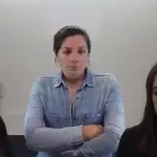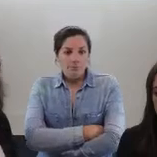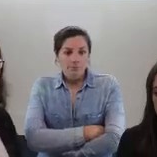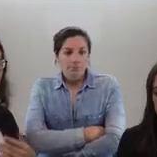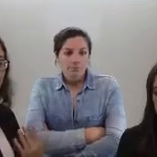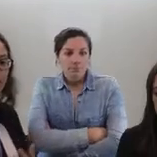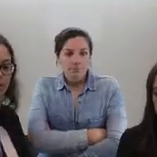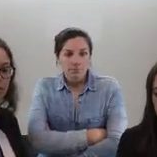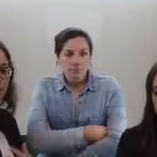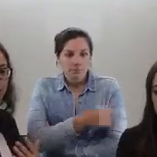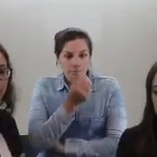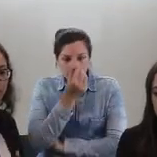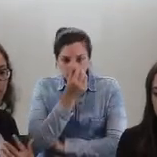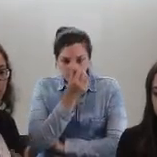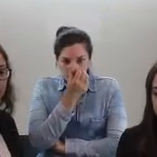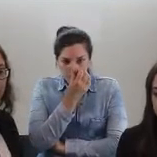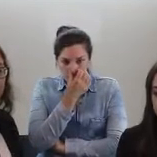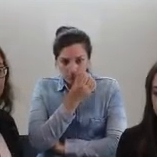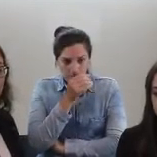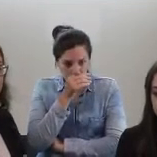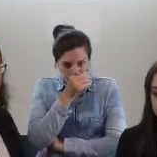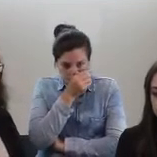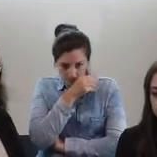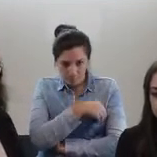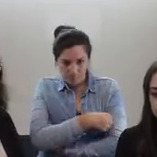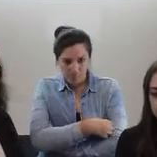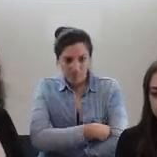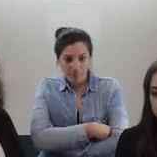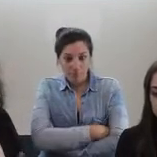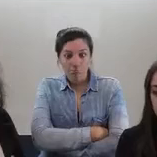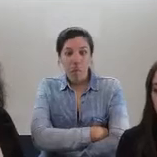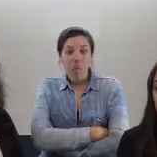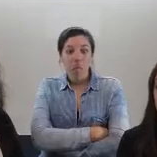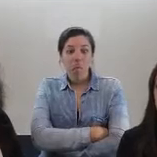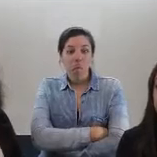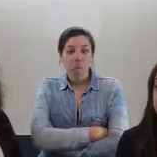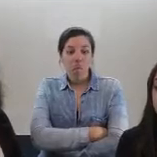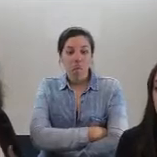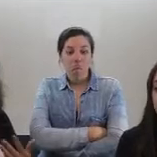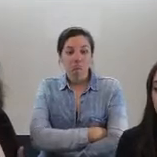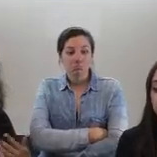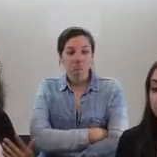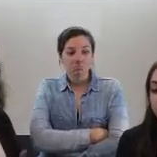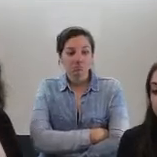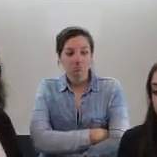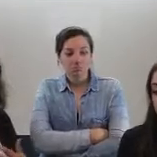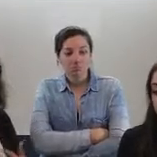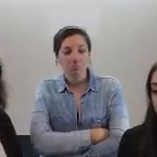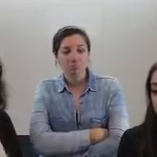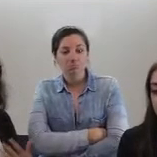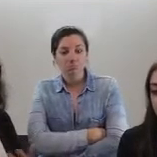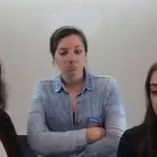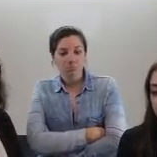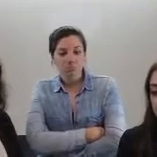a gente pode escolher também para filtrar a informação. Nossa, tem artigo até de 1915, gente. Ó, o texto completo com